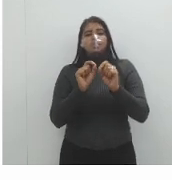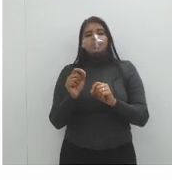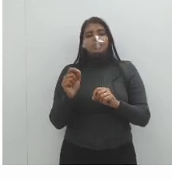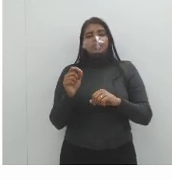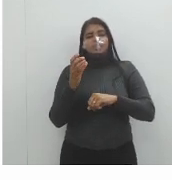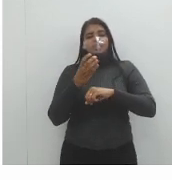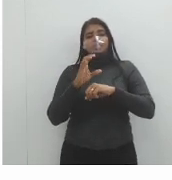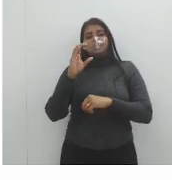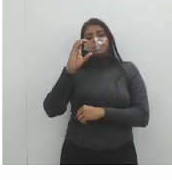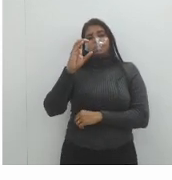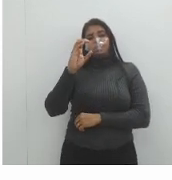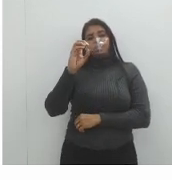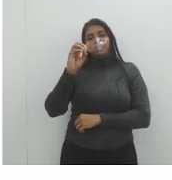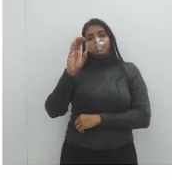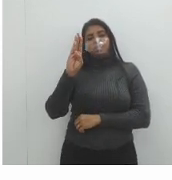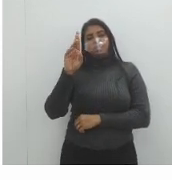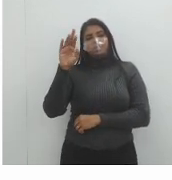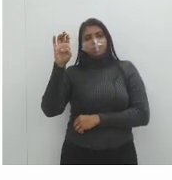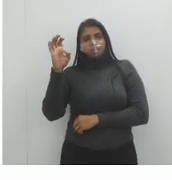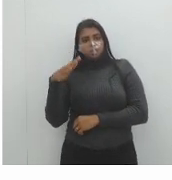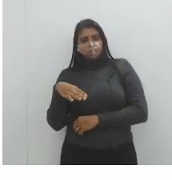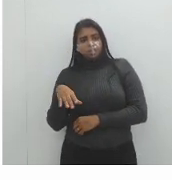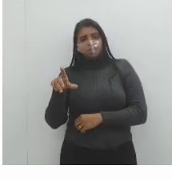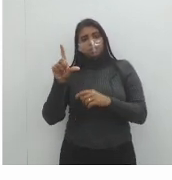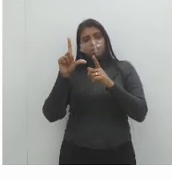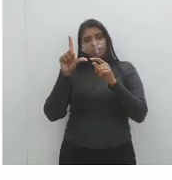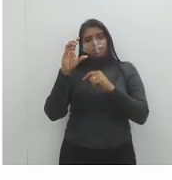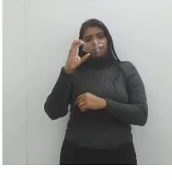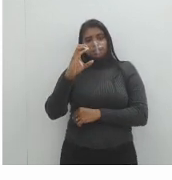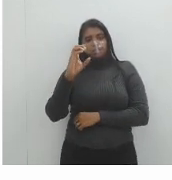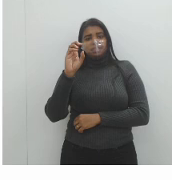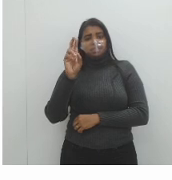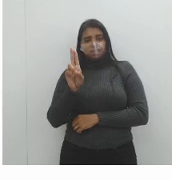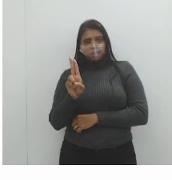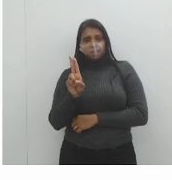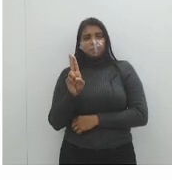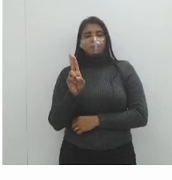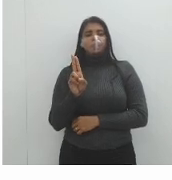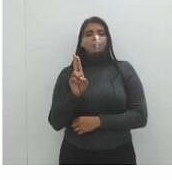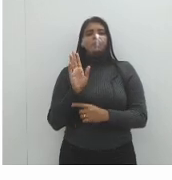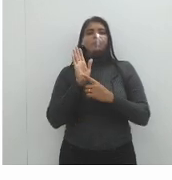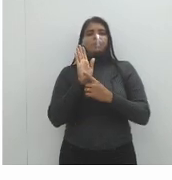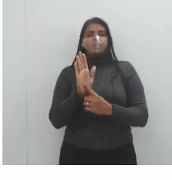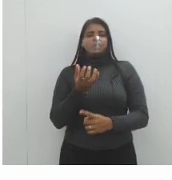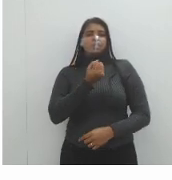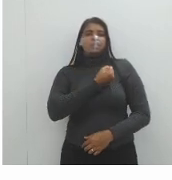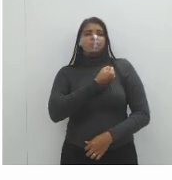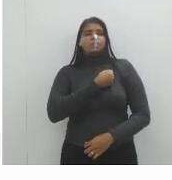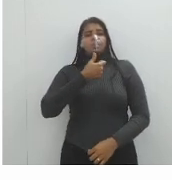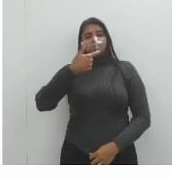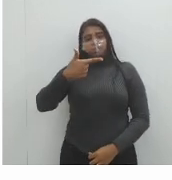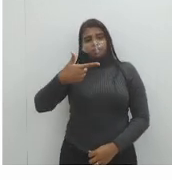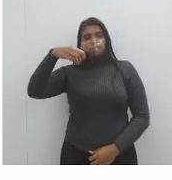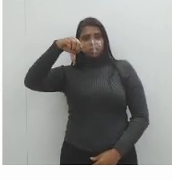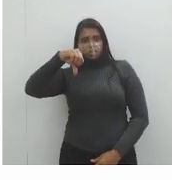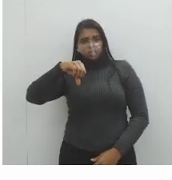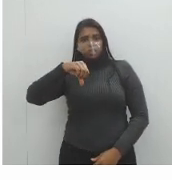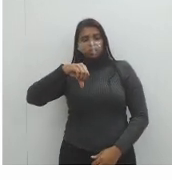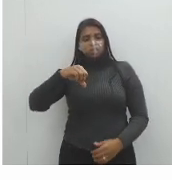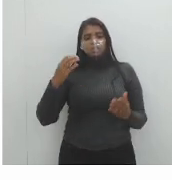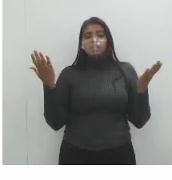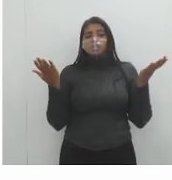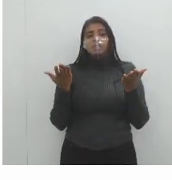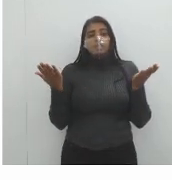químico representado pela letra Cu e o seu número atômico 29. Então, qual